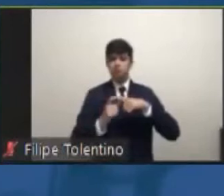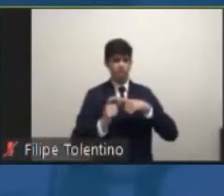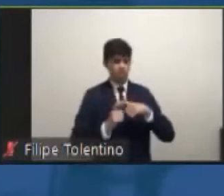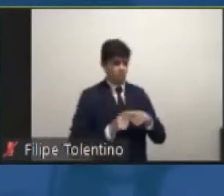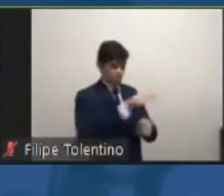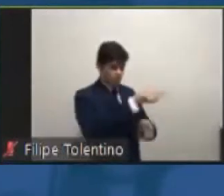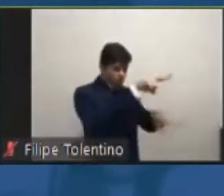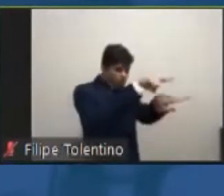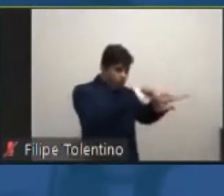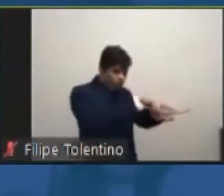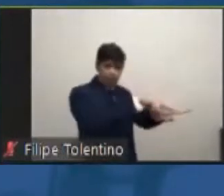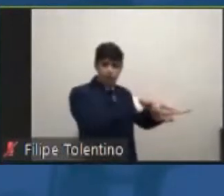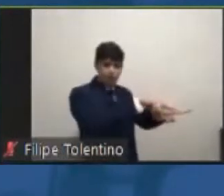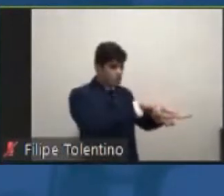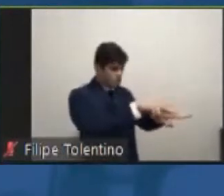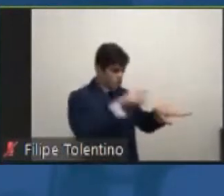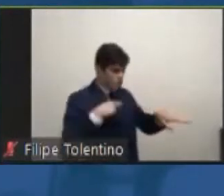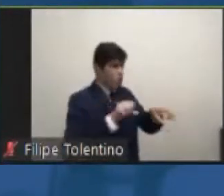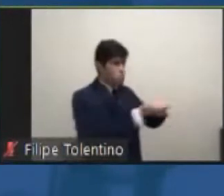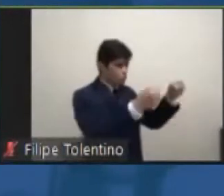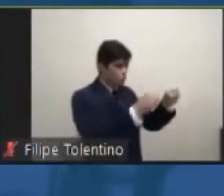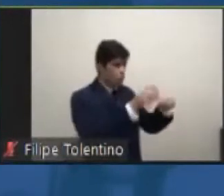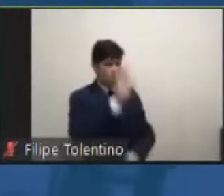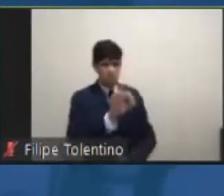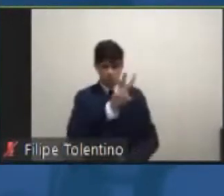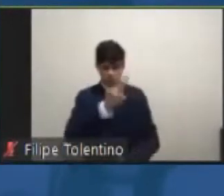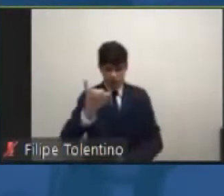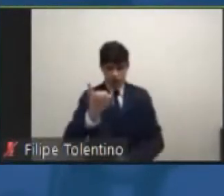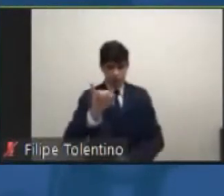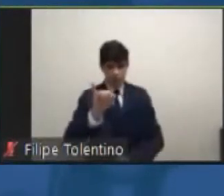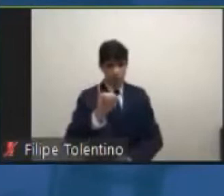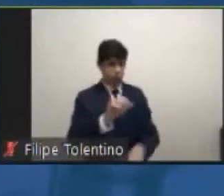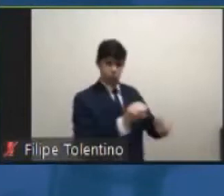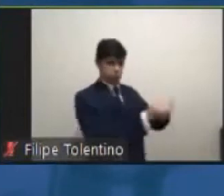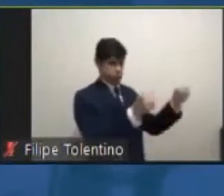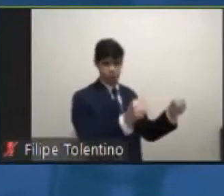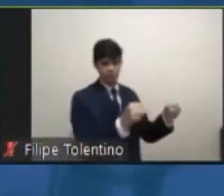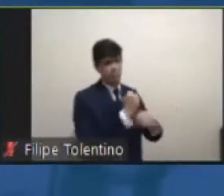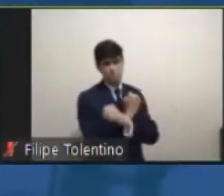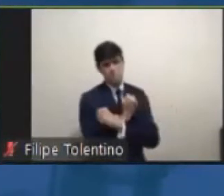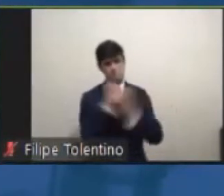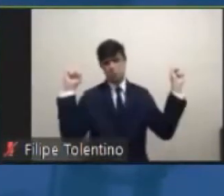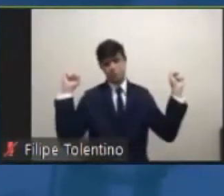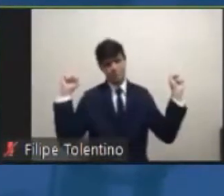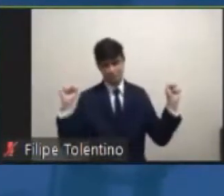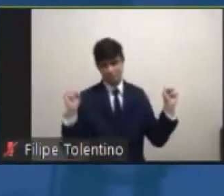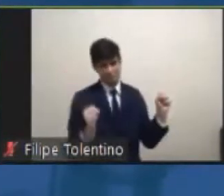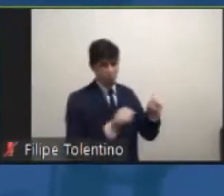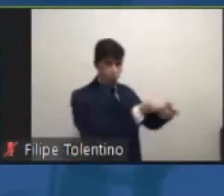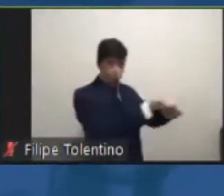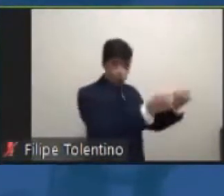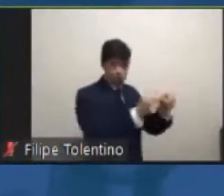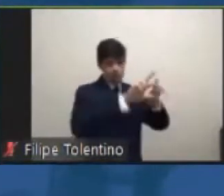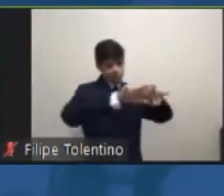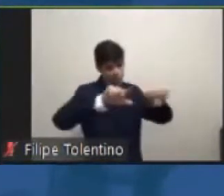paciente? Será que ele pode prometer curar? Não, ele sabe que a cura depende de diversas variáveis, não apenas